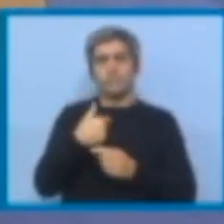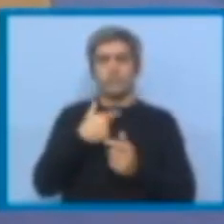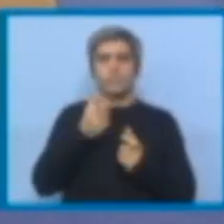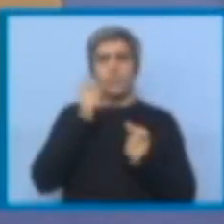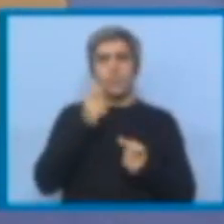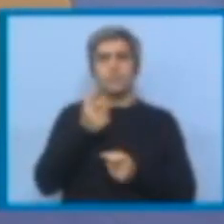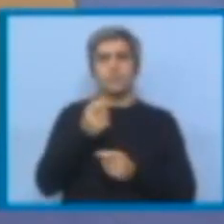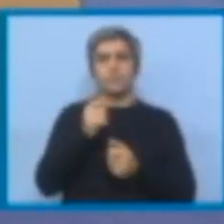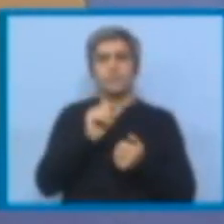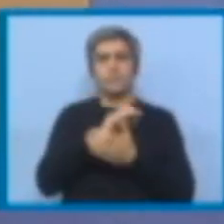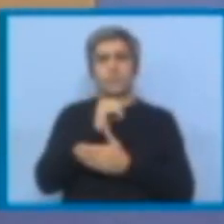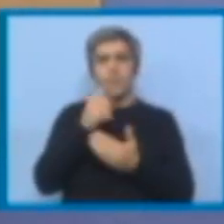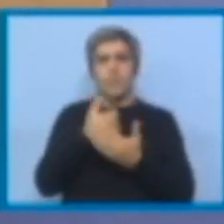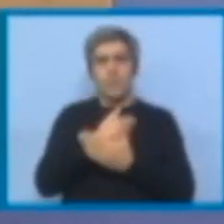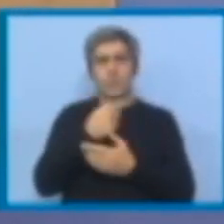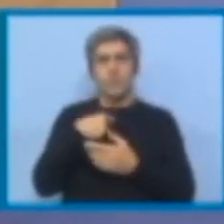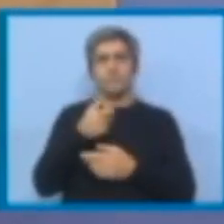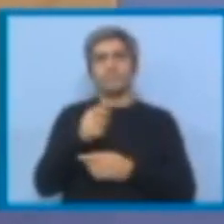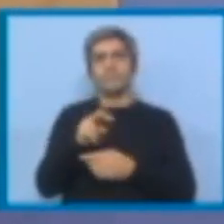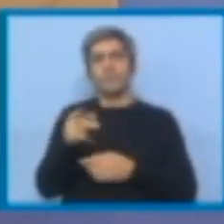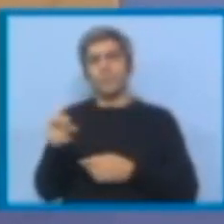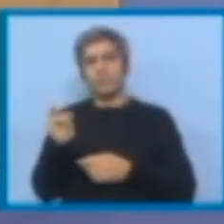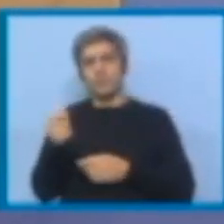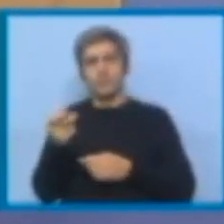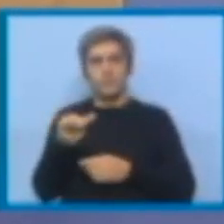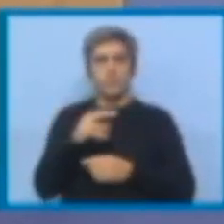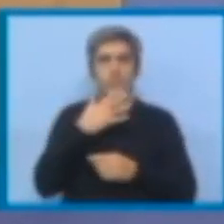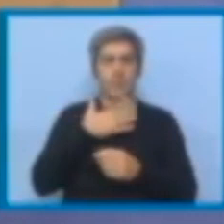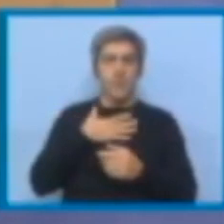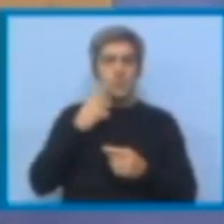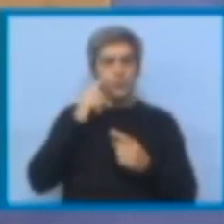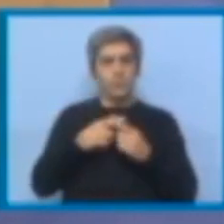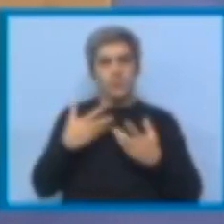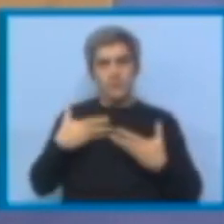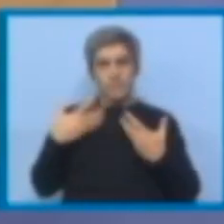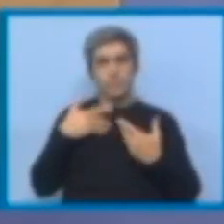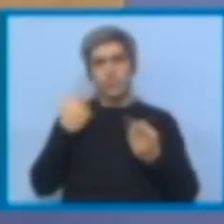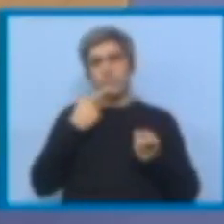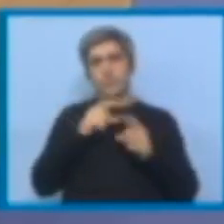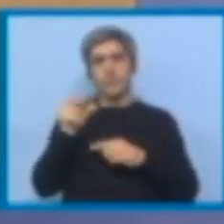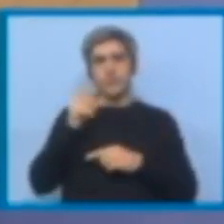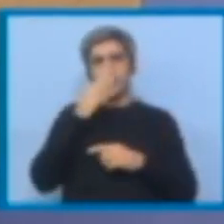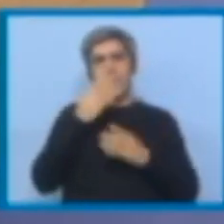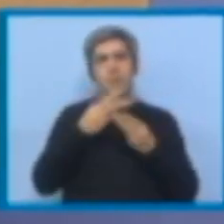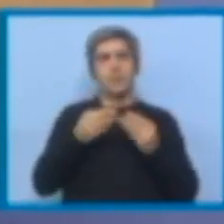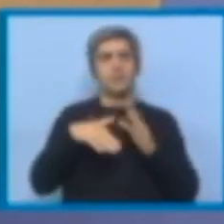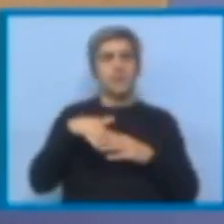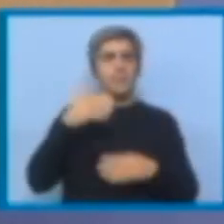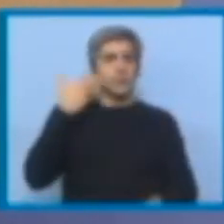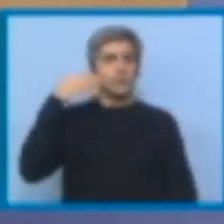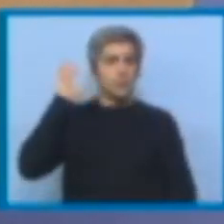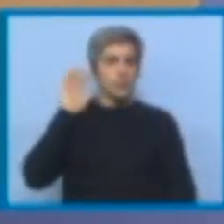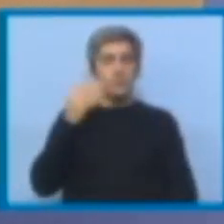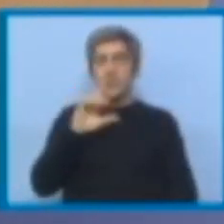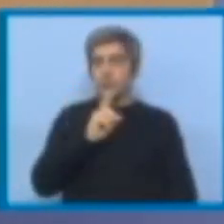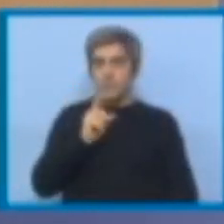está a dar uma notícia da morte, de um atentado, nós mudamos para outra coisa qualquer que nos anime e depois regressamos e parece que já passou. Ora, não passou.